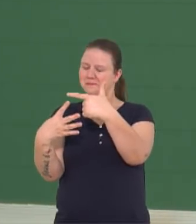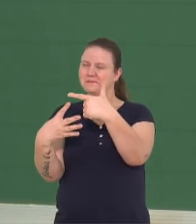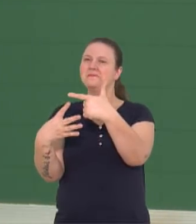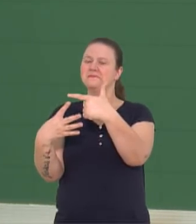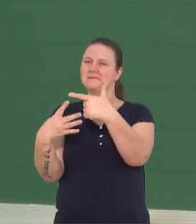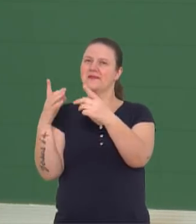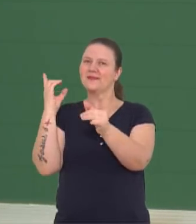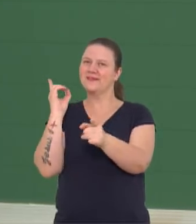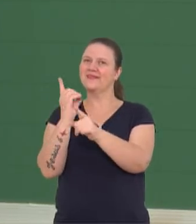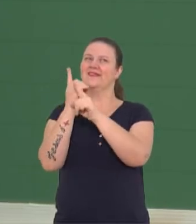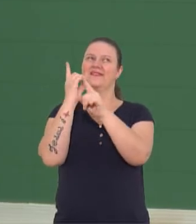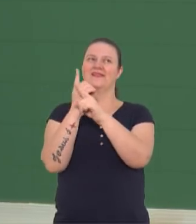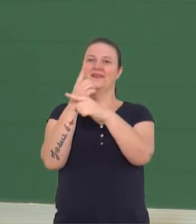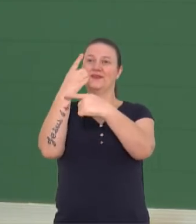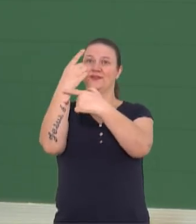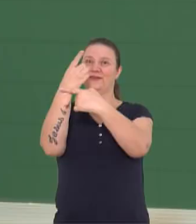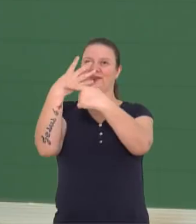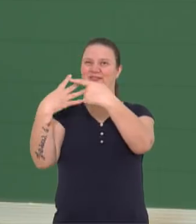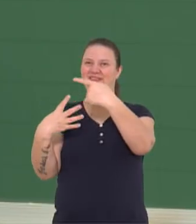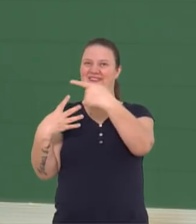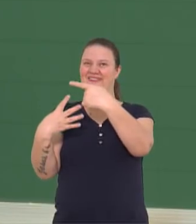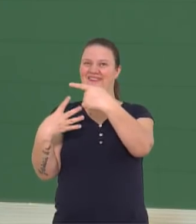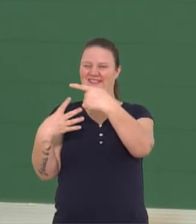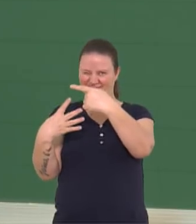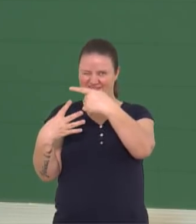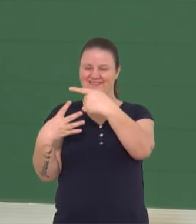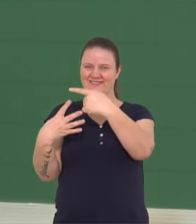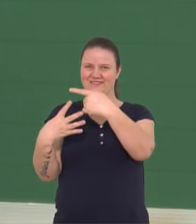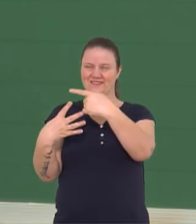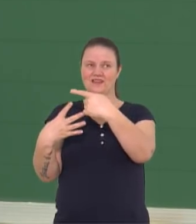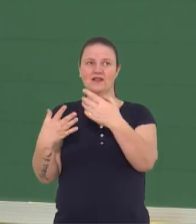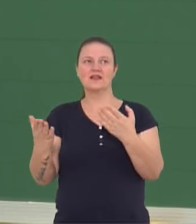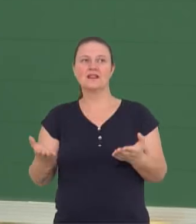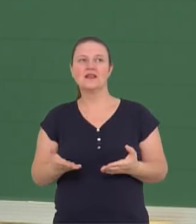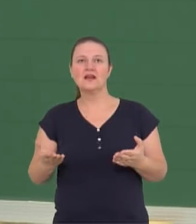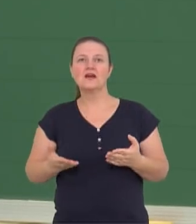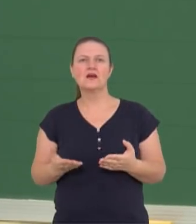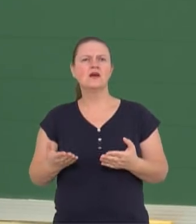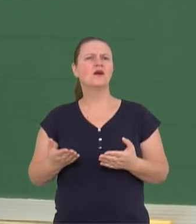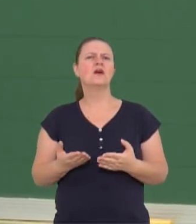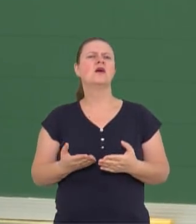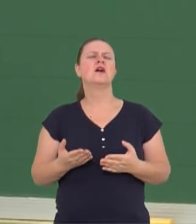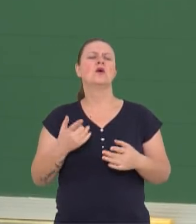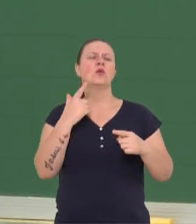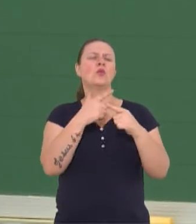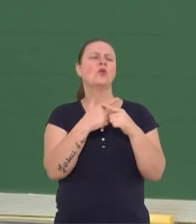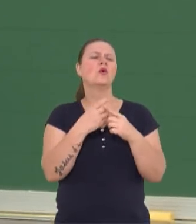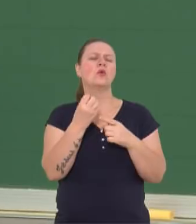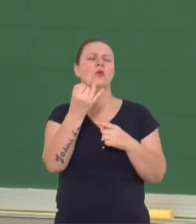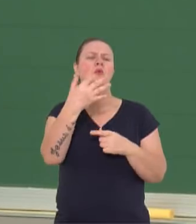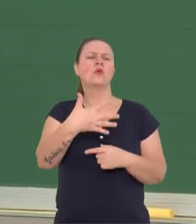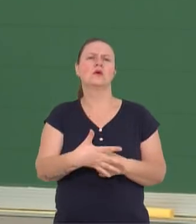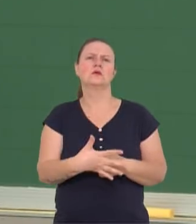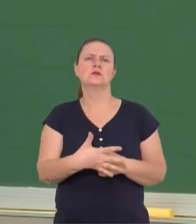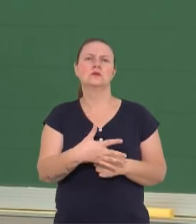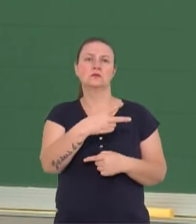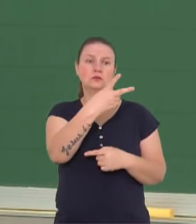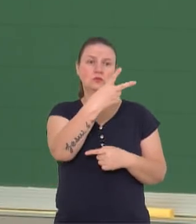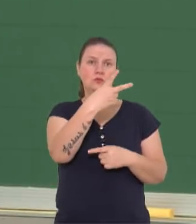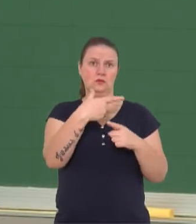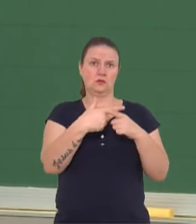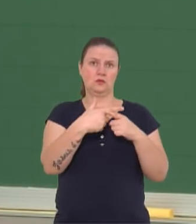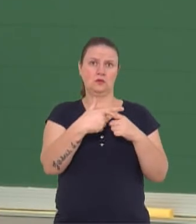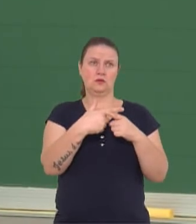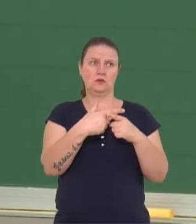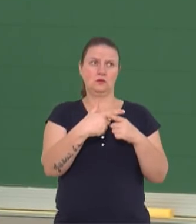Professora, chegou no 1/4. Quantas vezes eu dividi por 5? Não foram 2 vezes?